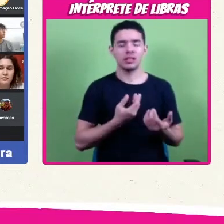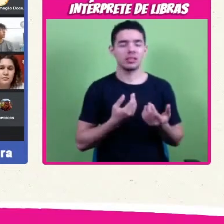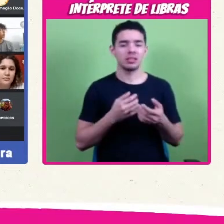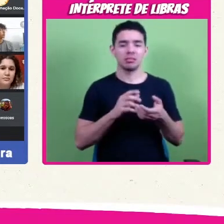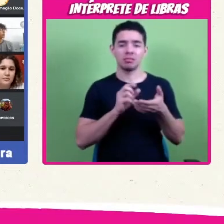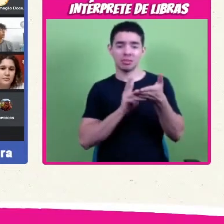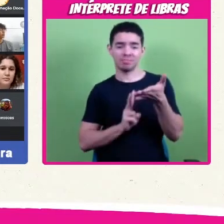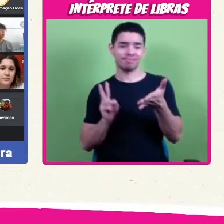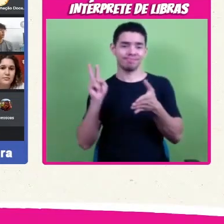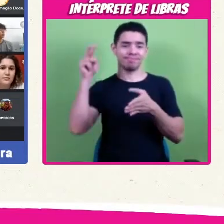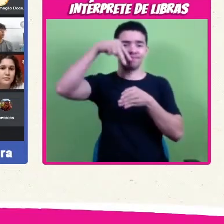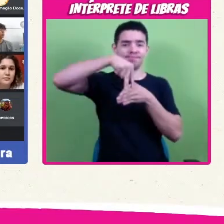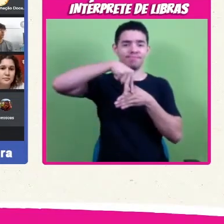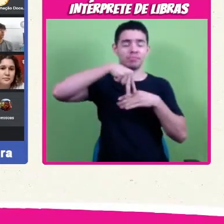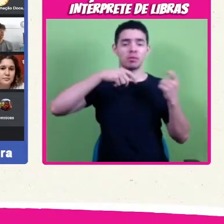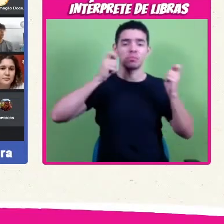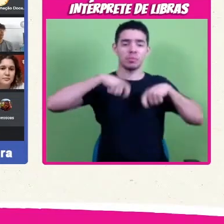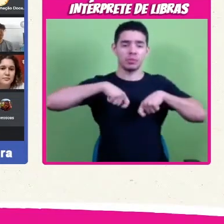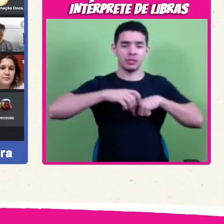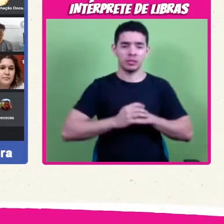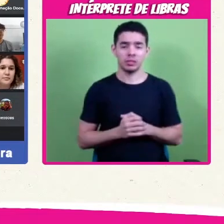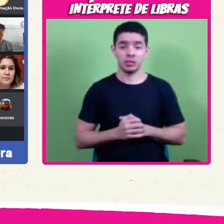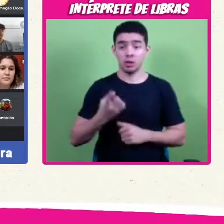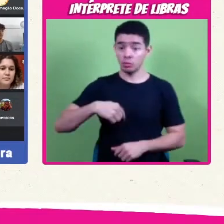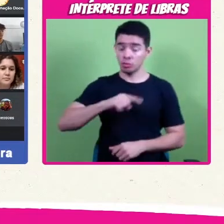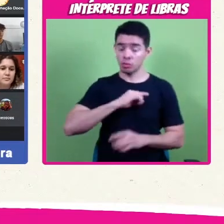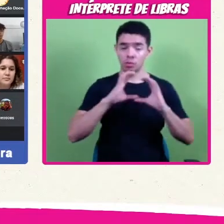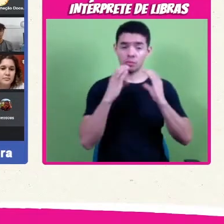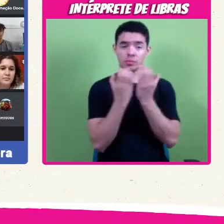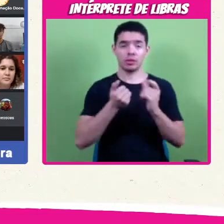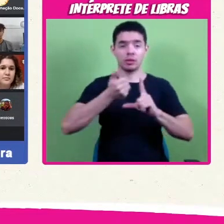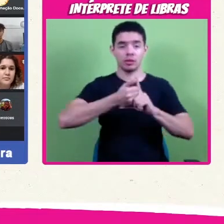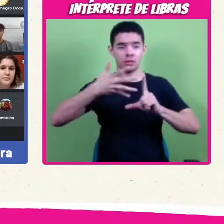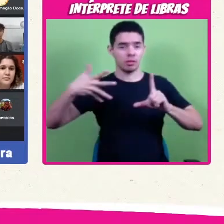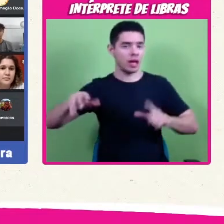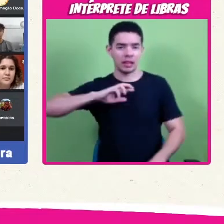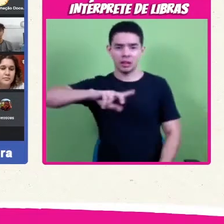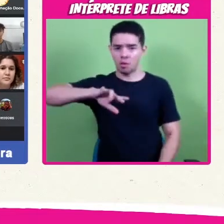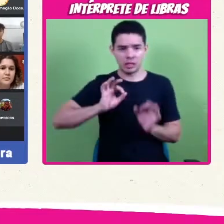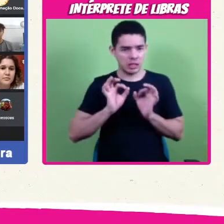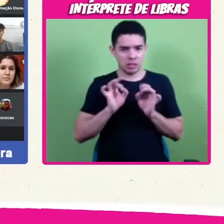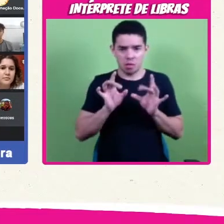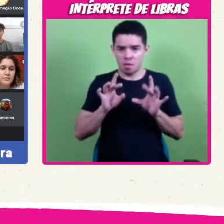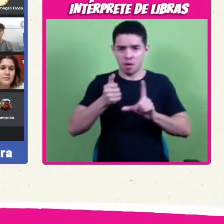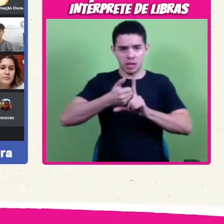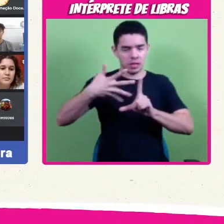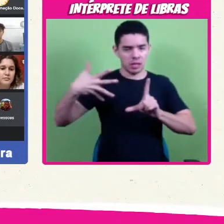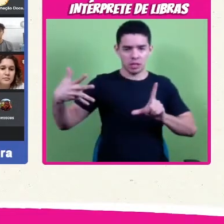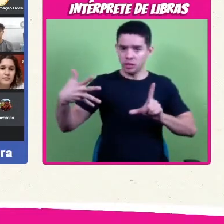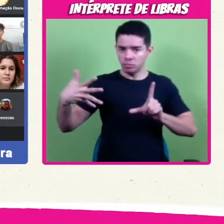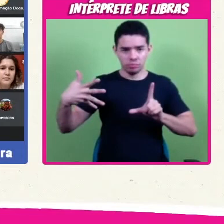potencialidades, né? Vale a pena lembrar que nós, comunidade LGBT, não somos apenas LGBTs, né?